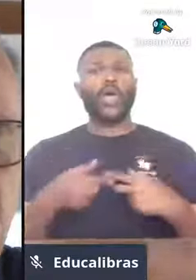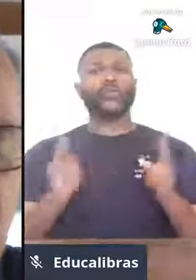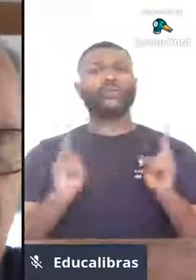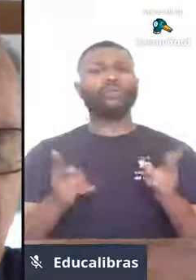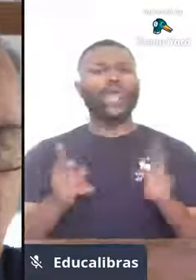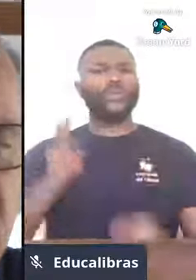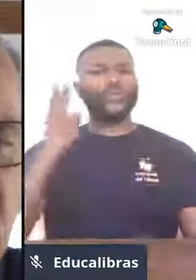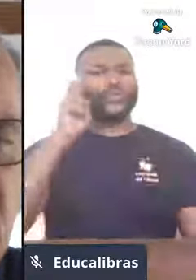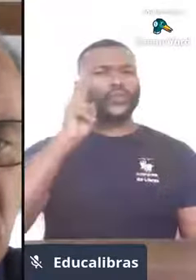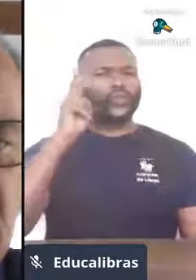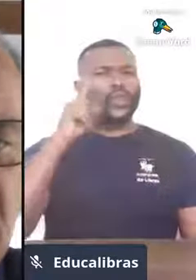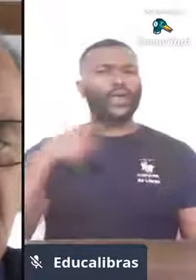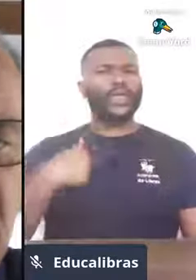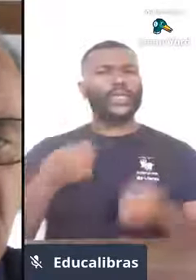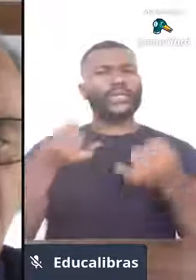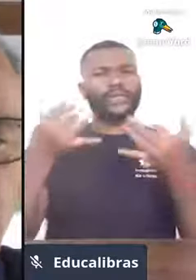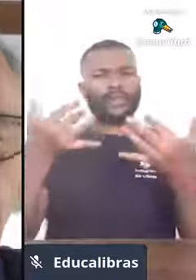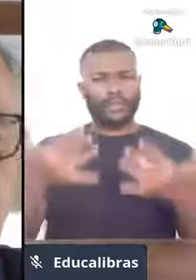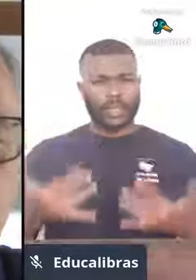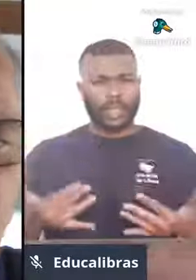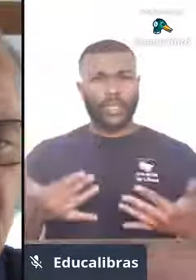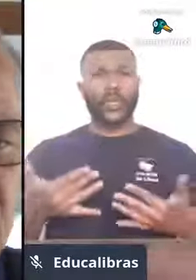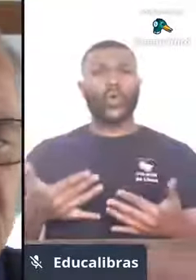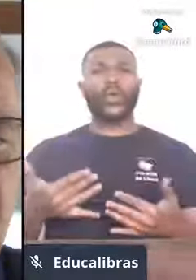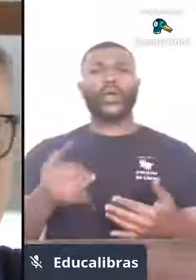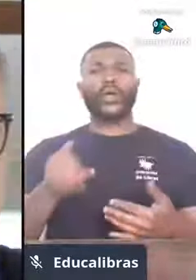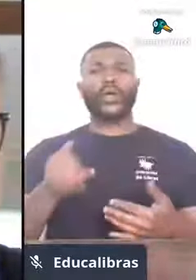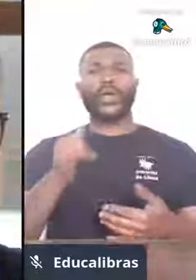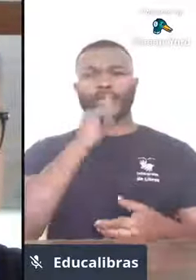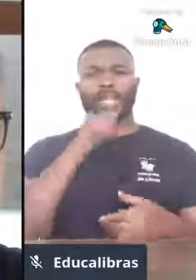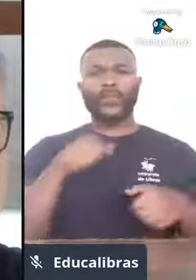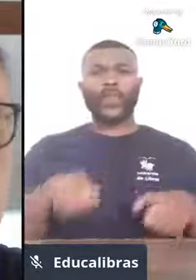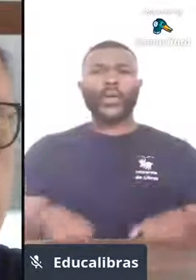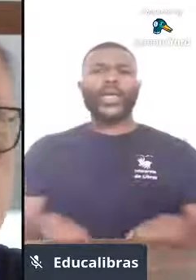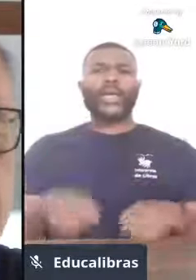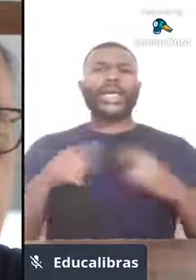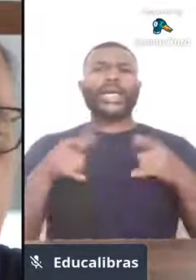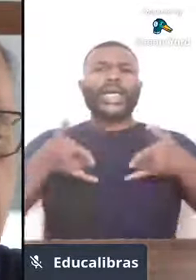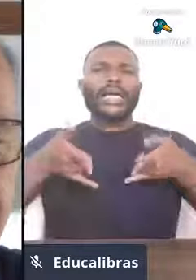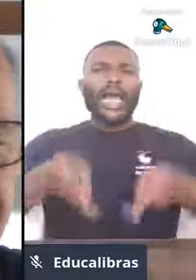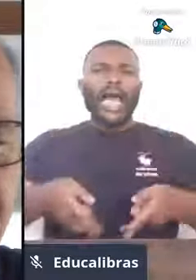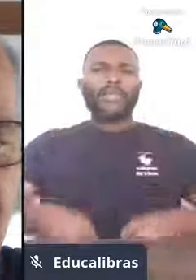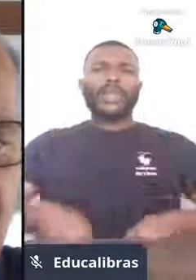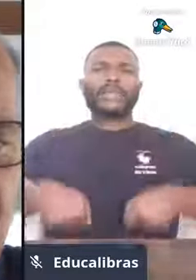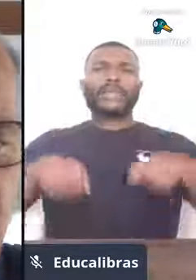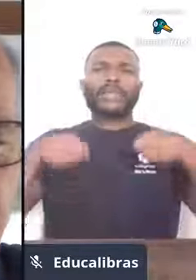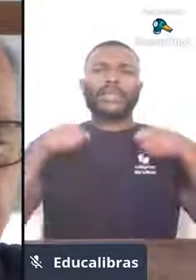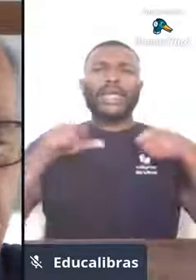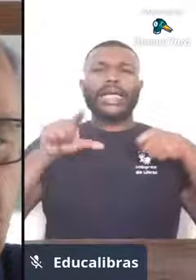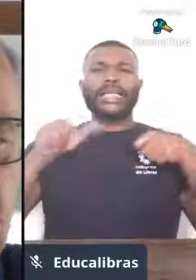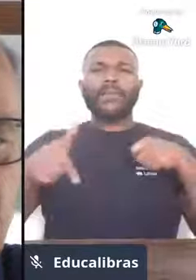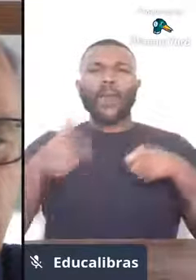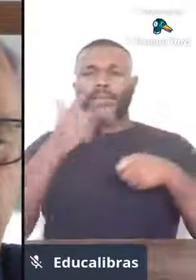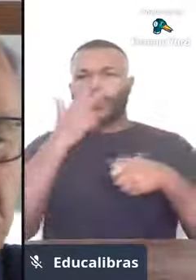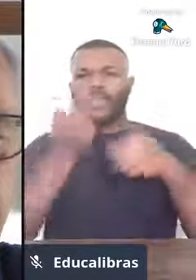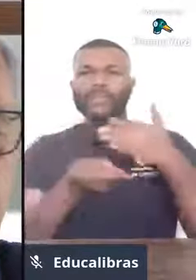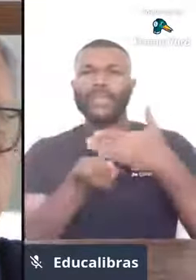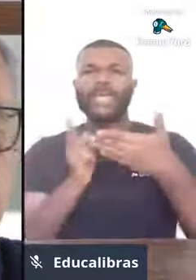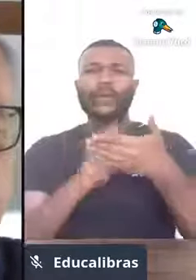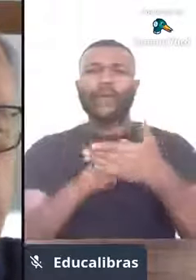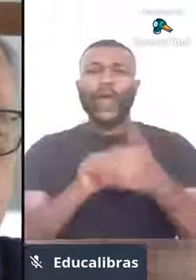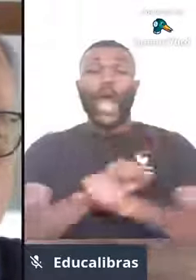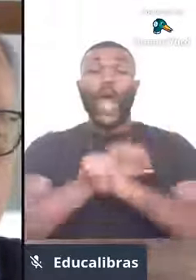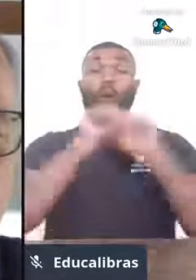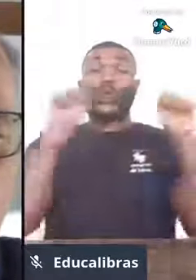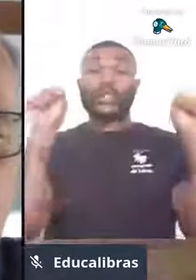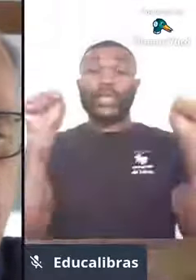de que eu dormi na minha cama com edredom, travesseiro gostoso e acordei pelado na Sibéria. Por que isso? Porque a Sibéria faz